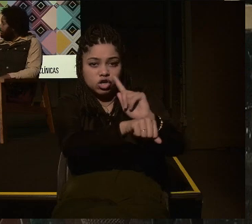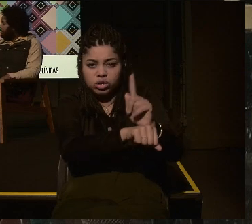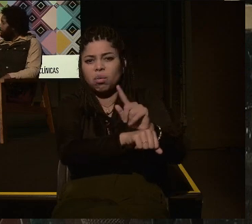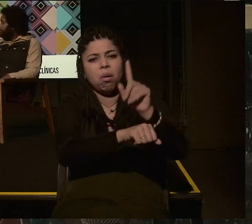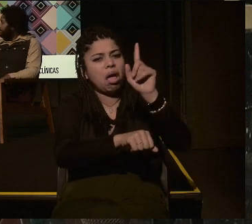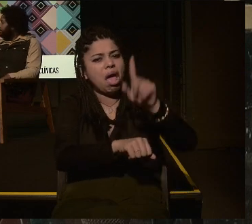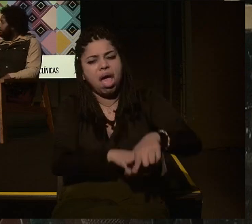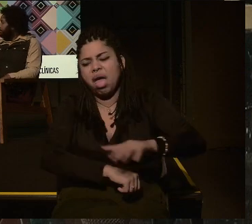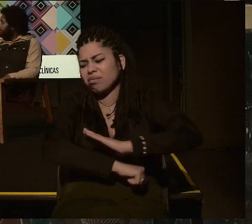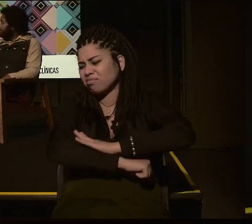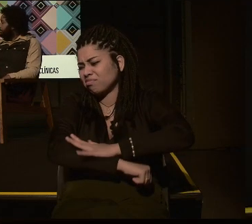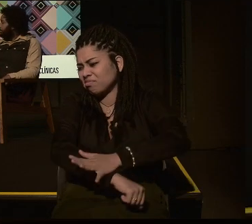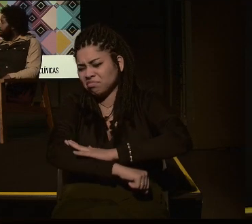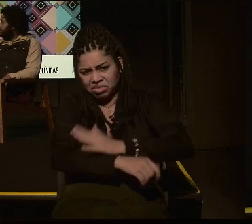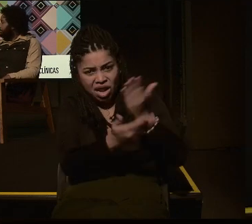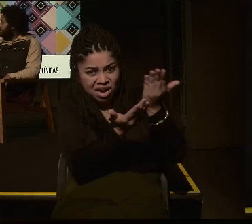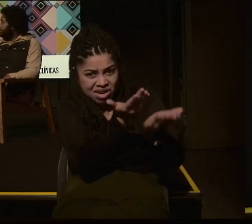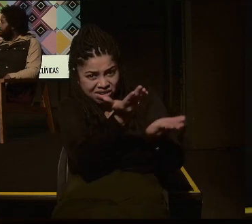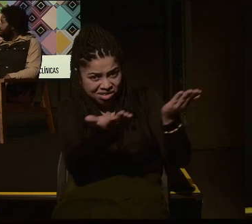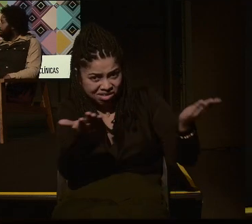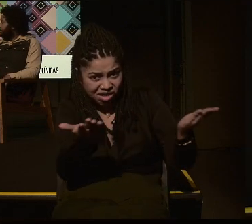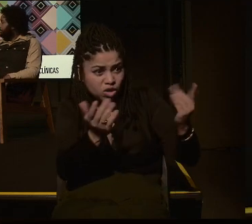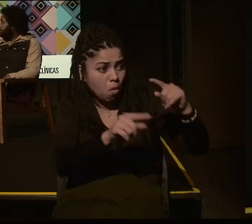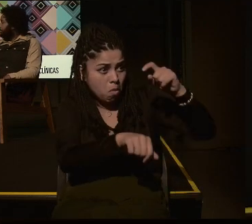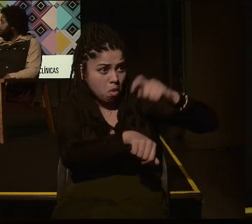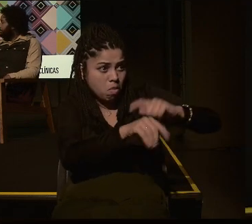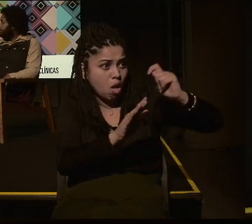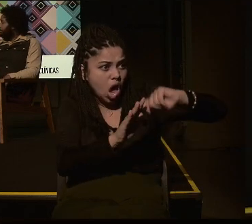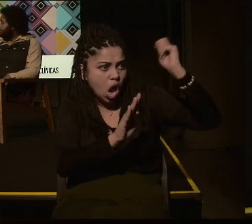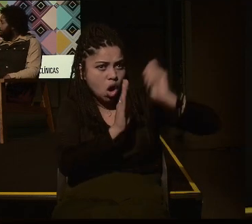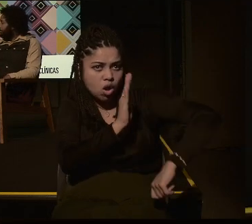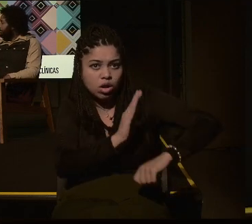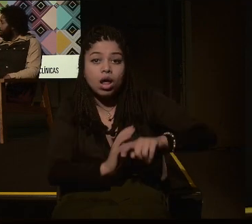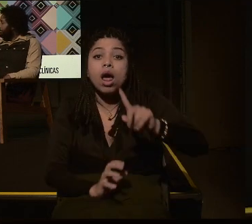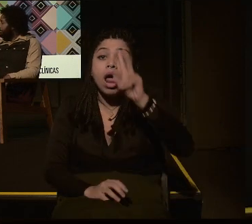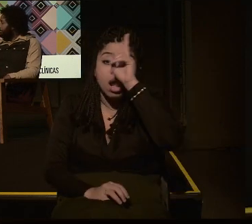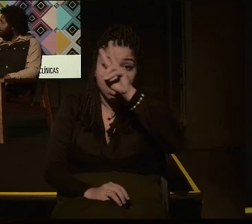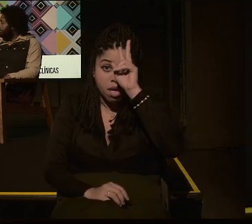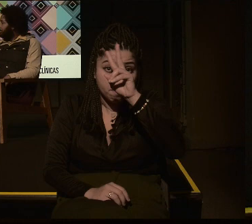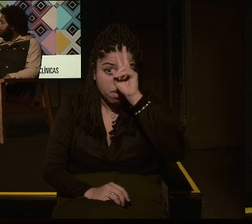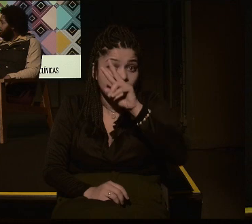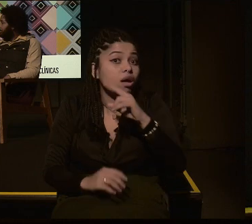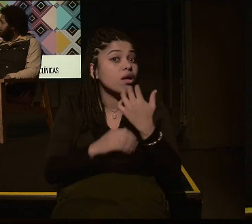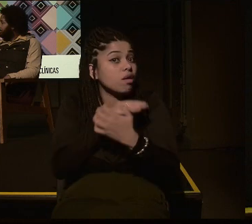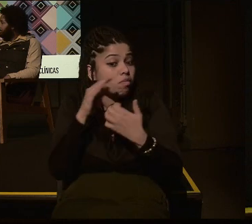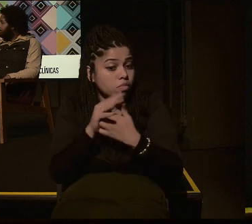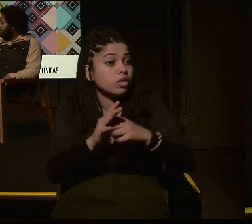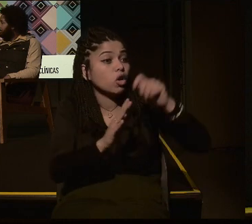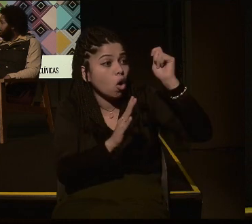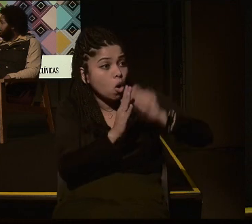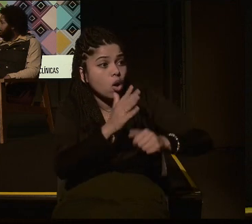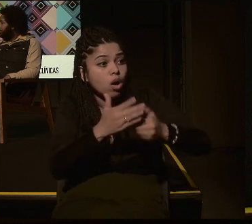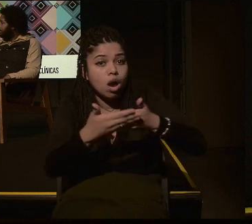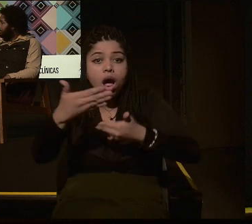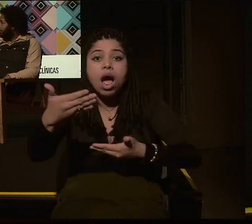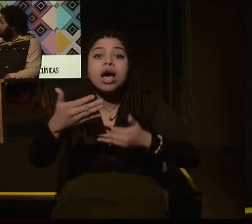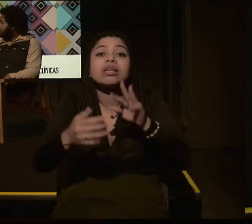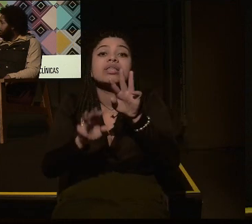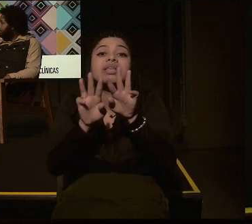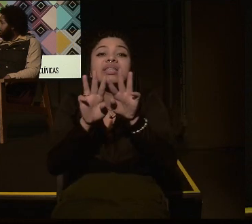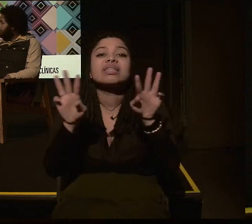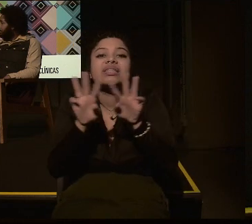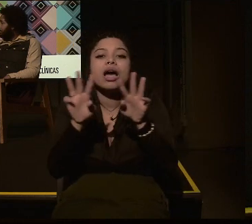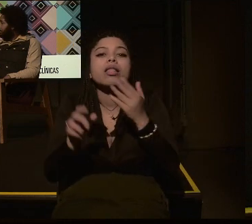racista. Então, desde a contratação, né, a gente não esquece que essas empresas contratam com currículos em sites que pedem foto.